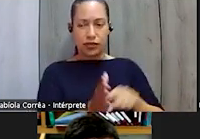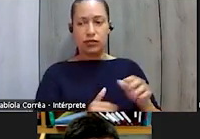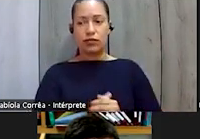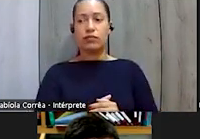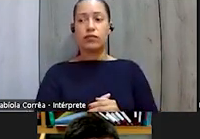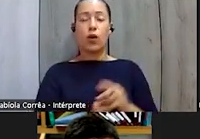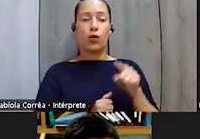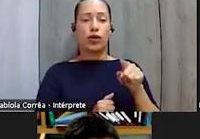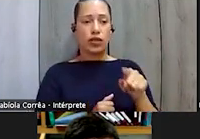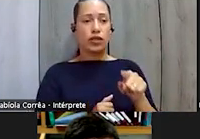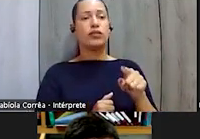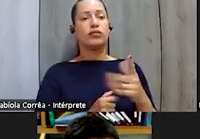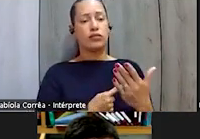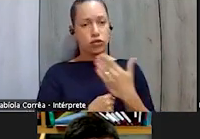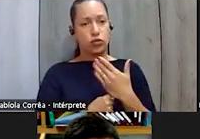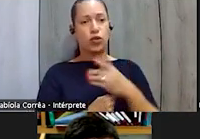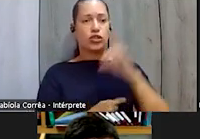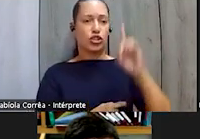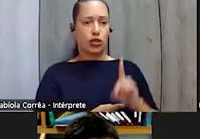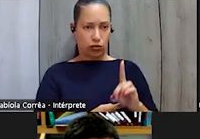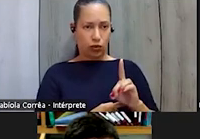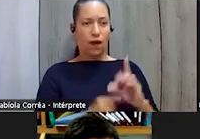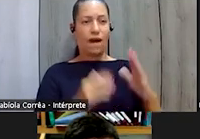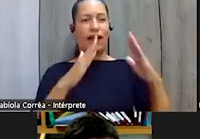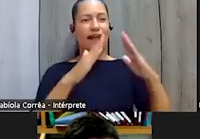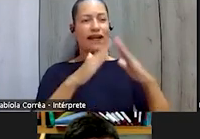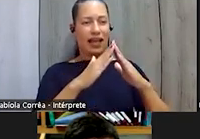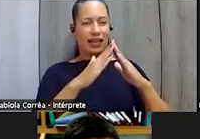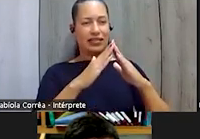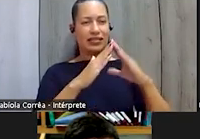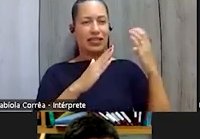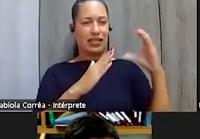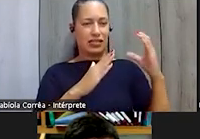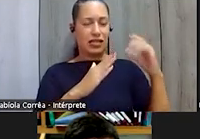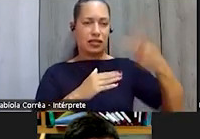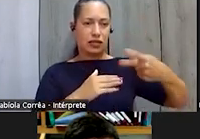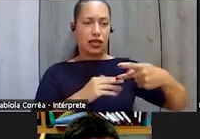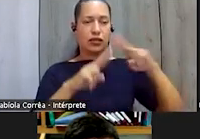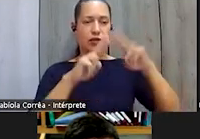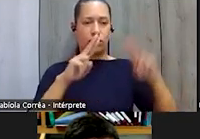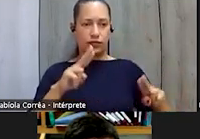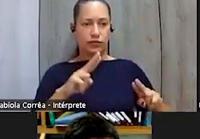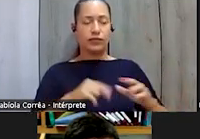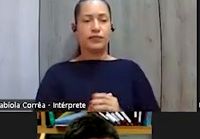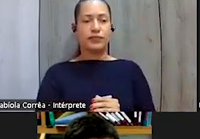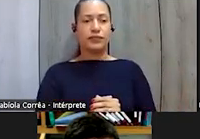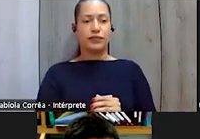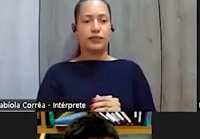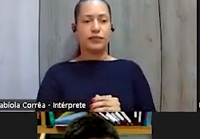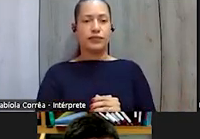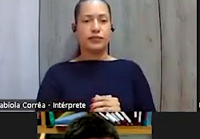inclusive, hoje a ser o diretor da Casa da Ciência daqui da nossa universidade. Bom,